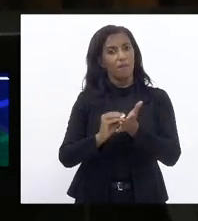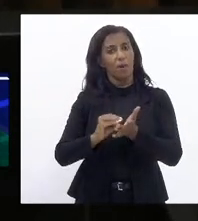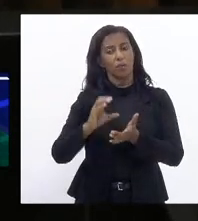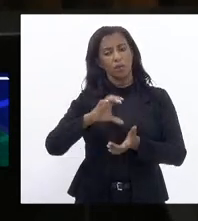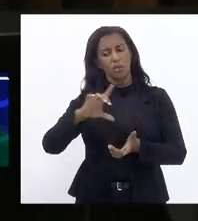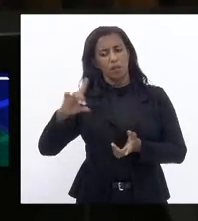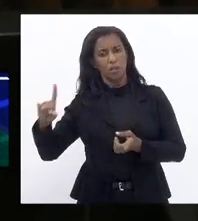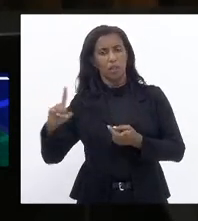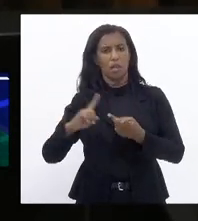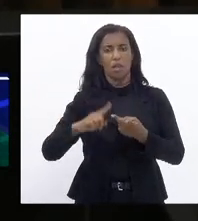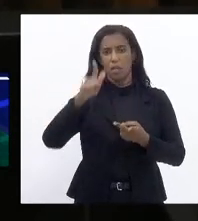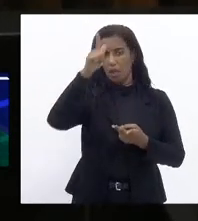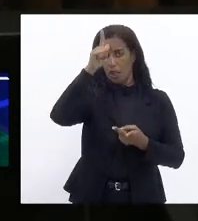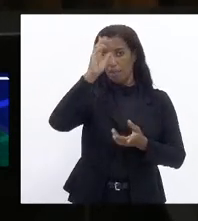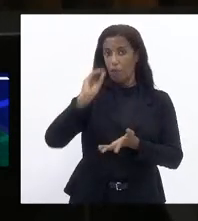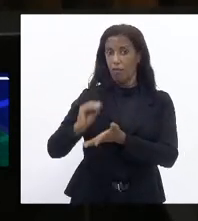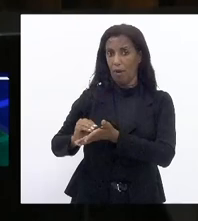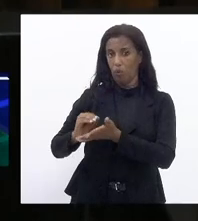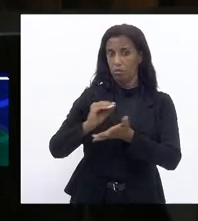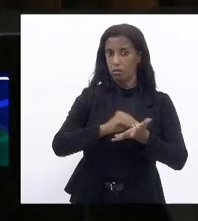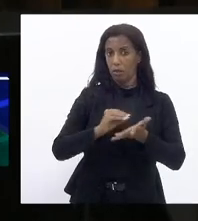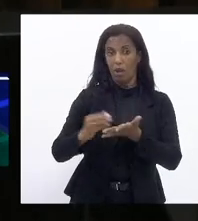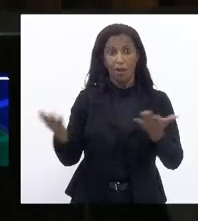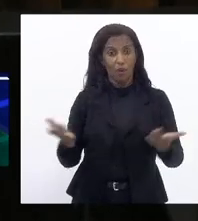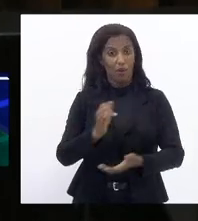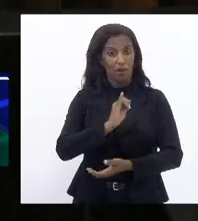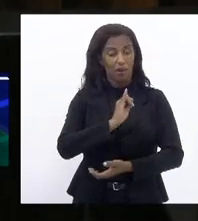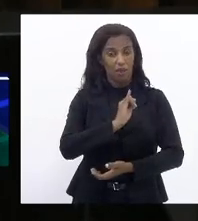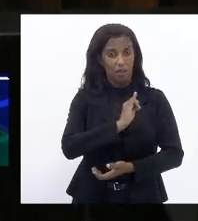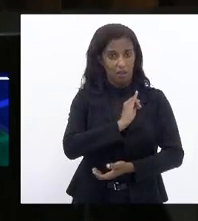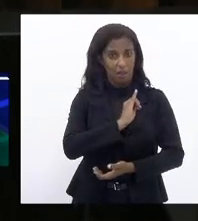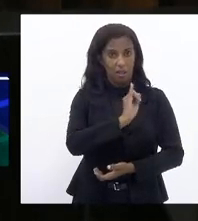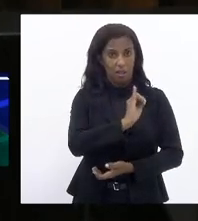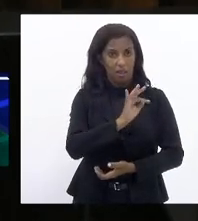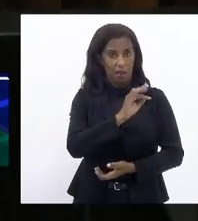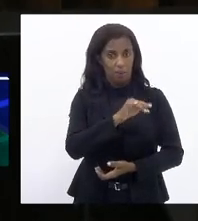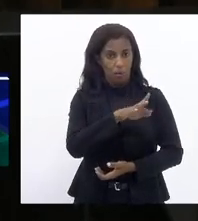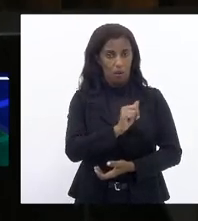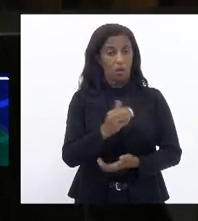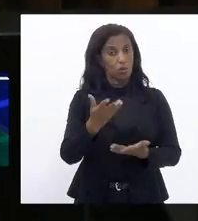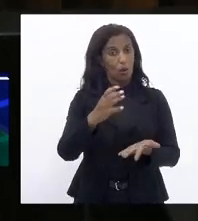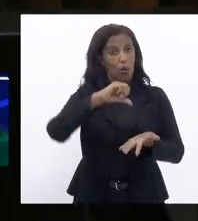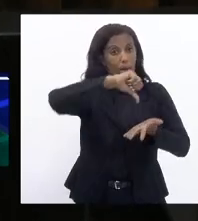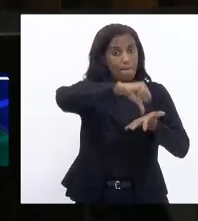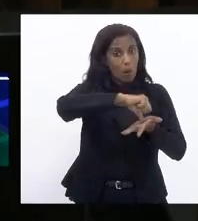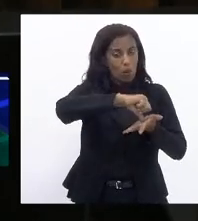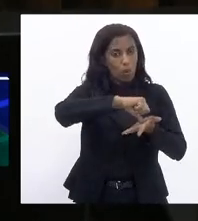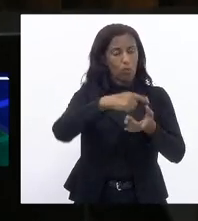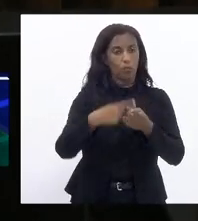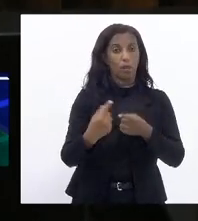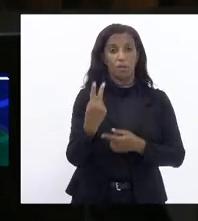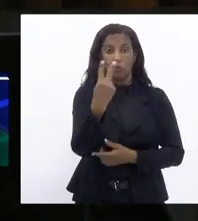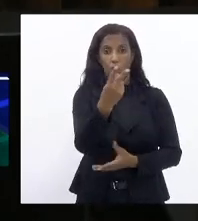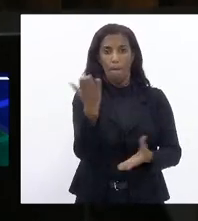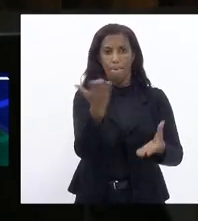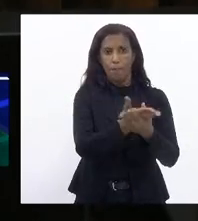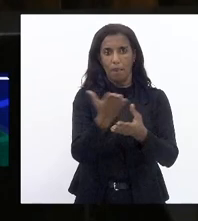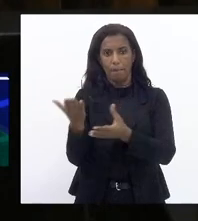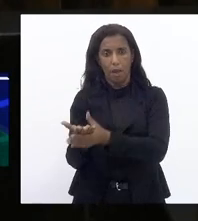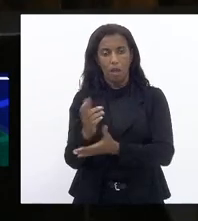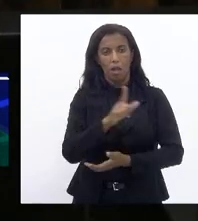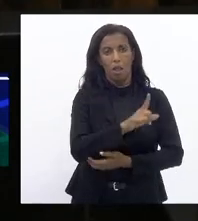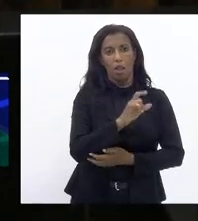avançaram. No caso de Itaboraí, agora começa a implantação do polo, porque houve dois processos